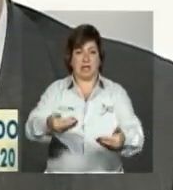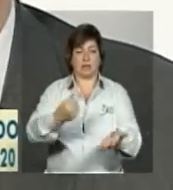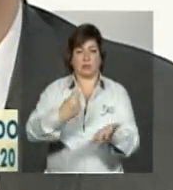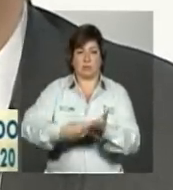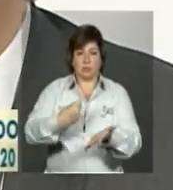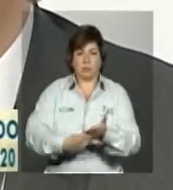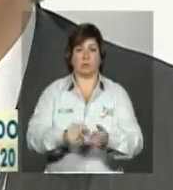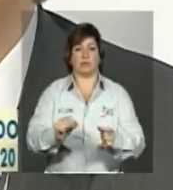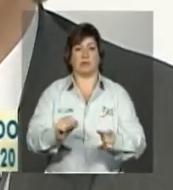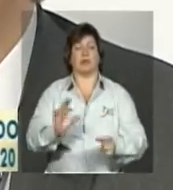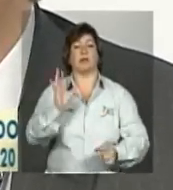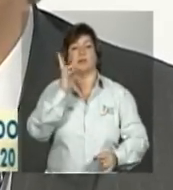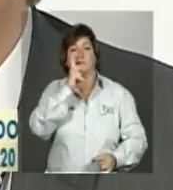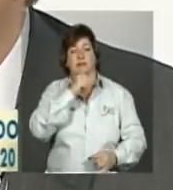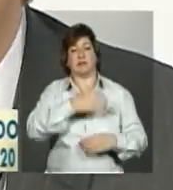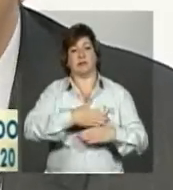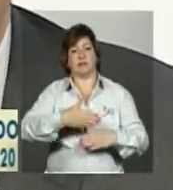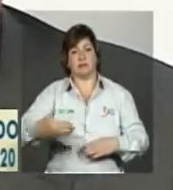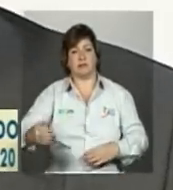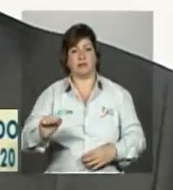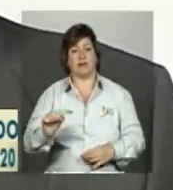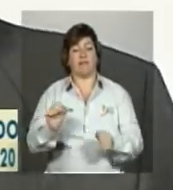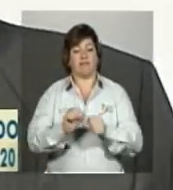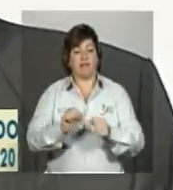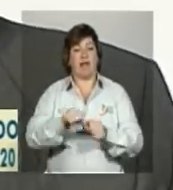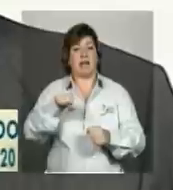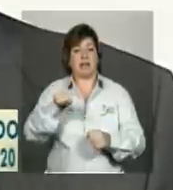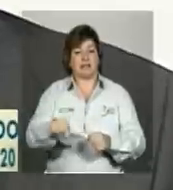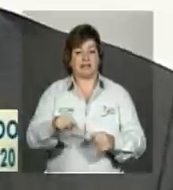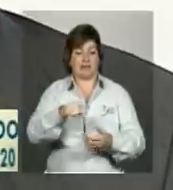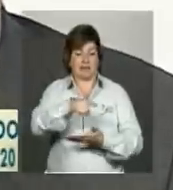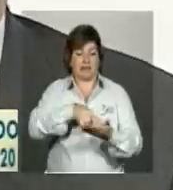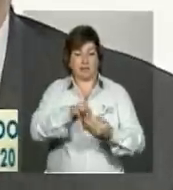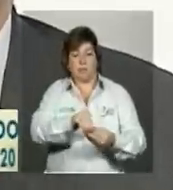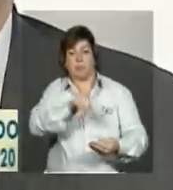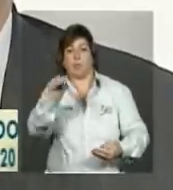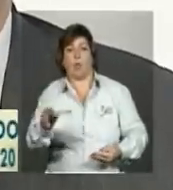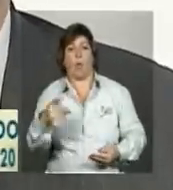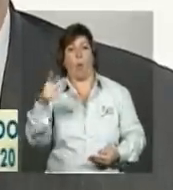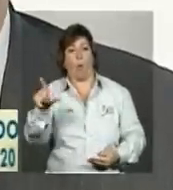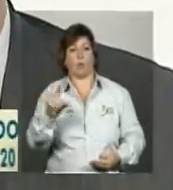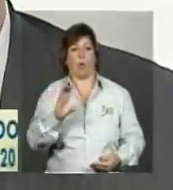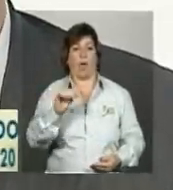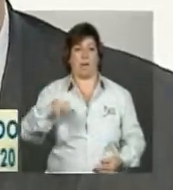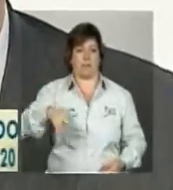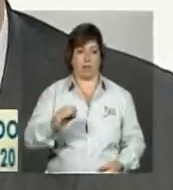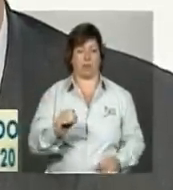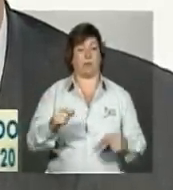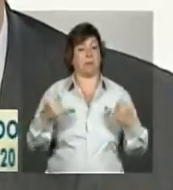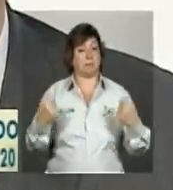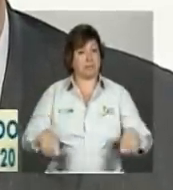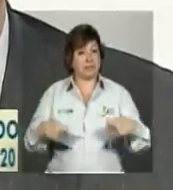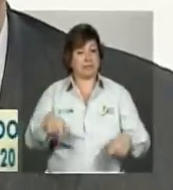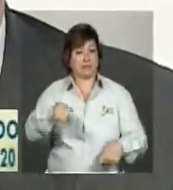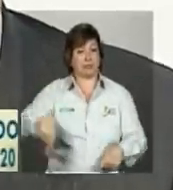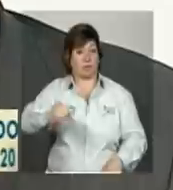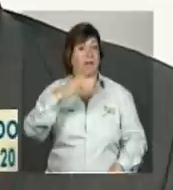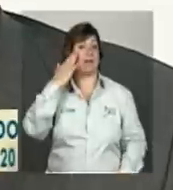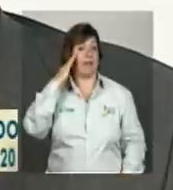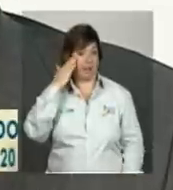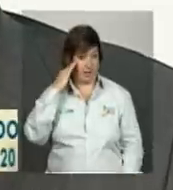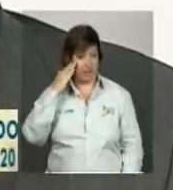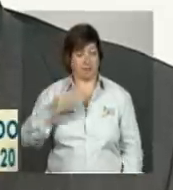negociador leva o texto para um outro caminho. Então, é preciso que isso seja entendido.